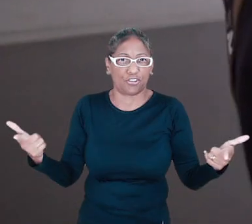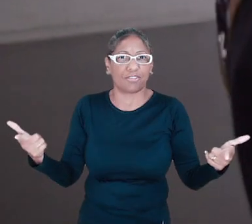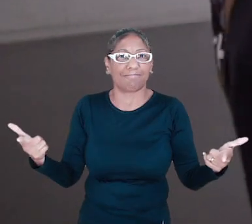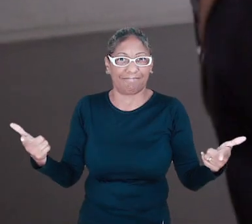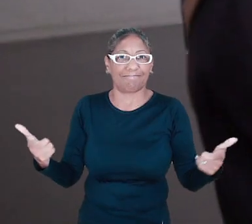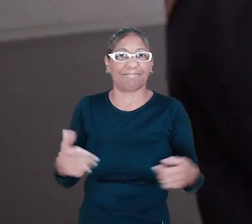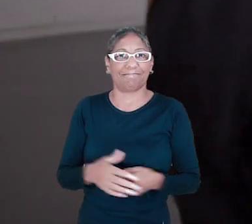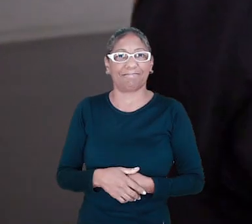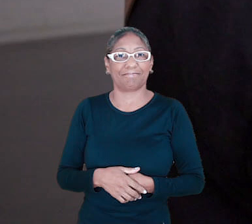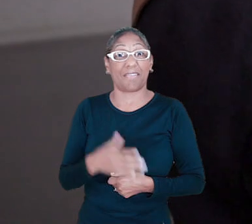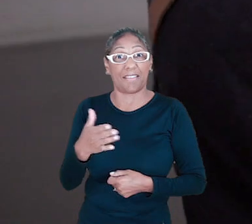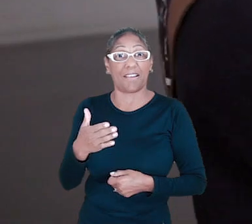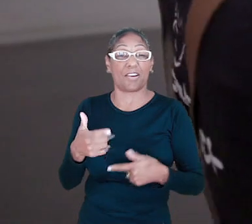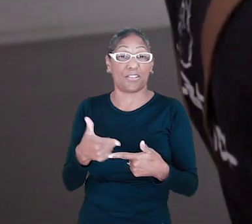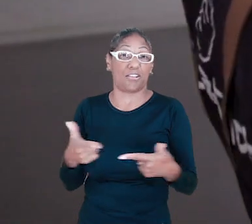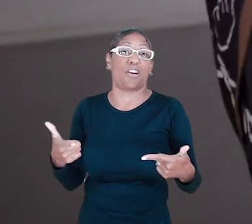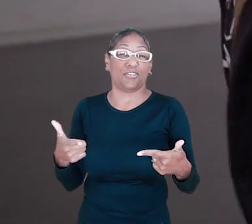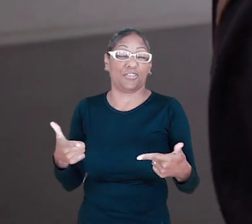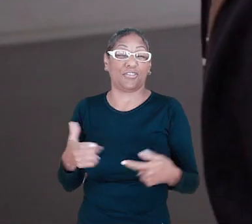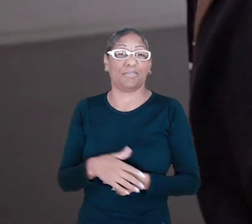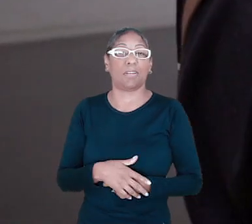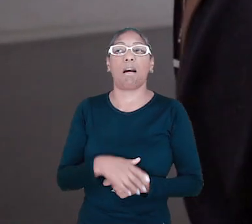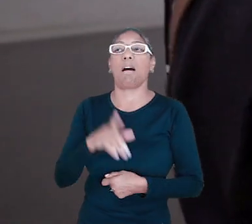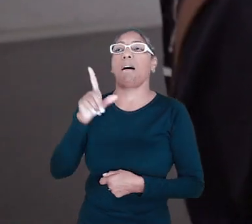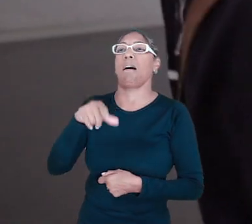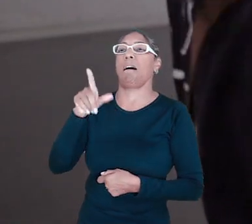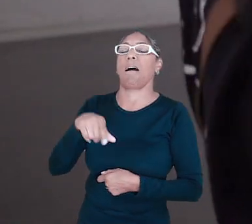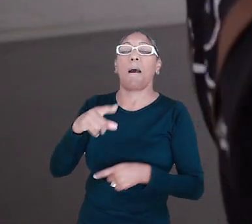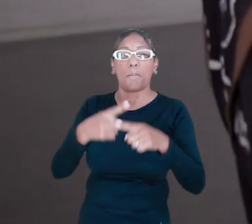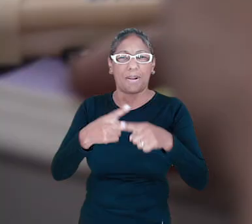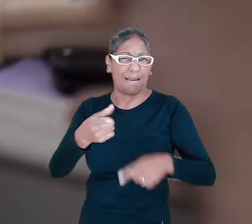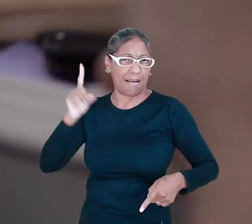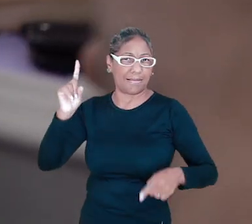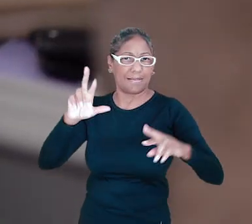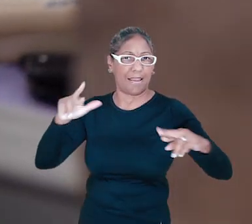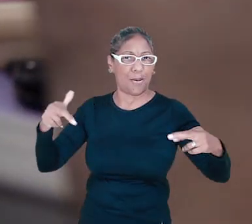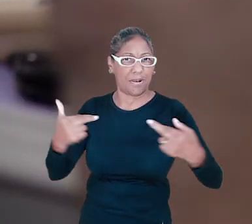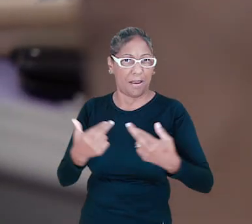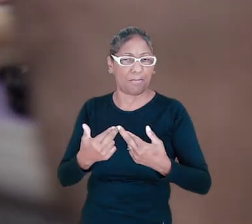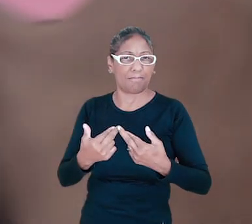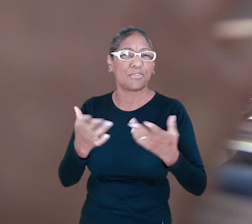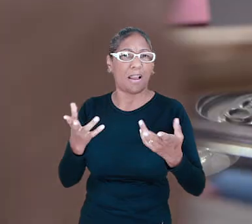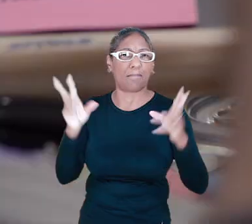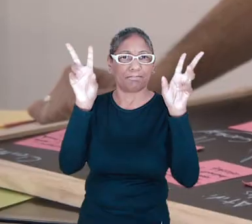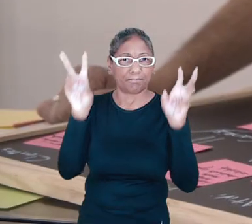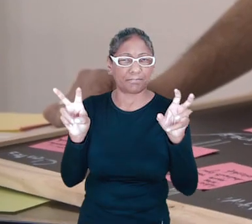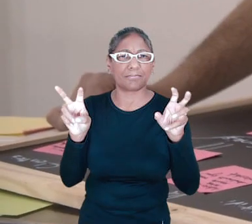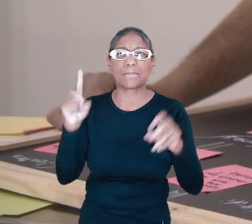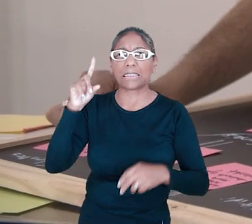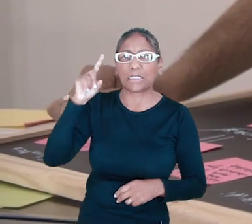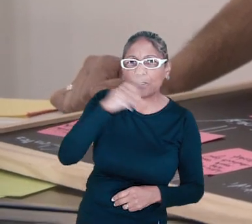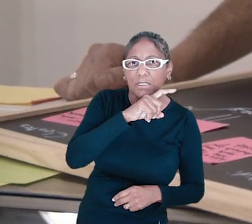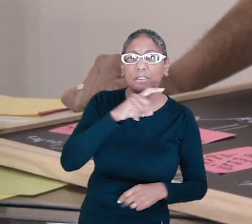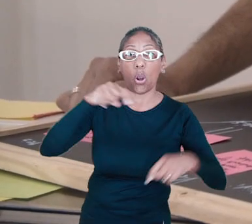comeram. Chiba é casa. Então, a casa da fábrica de Tok. Nas primeiras reuniões em que a gente falava sobre quais